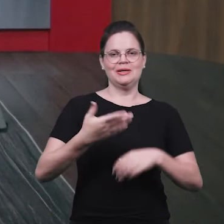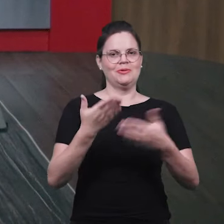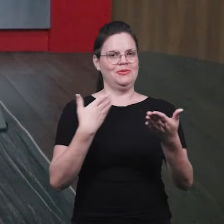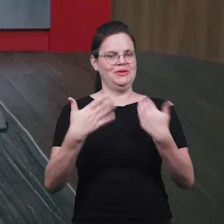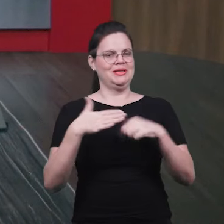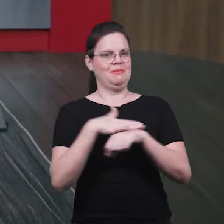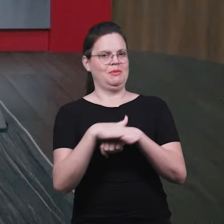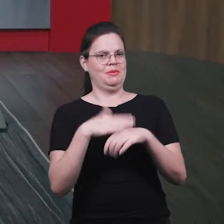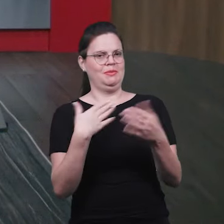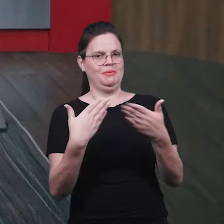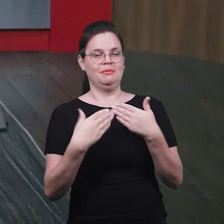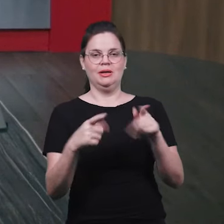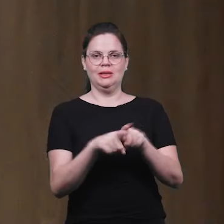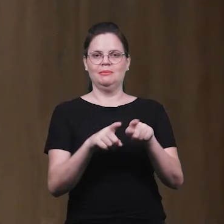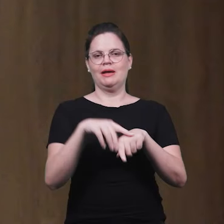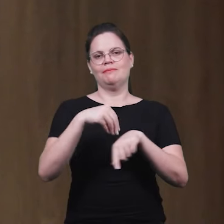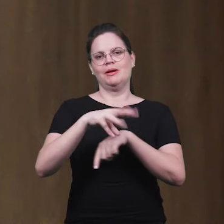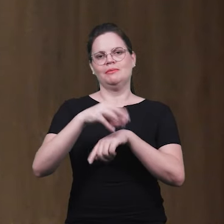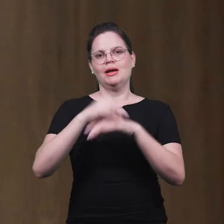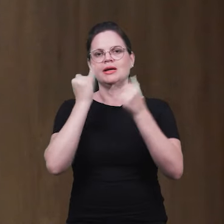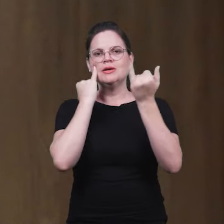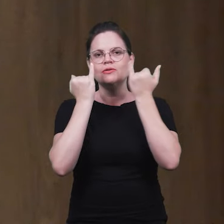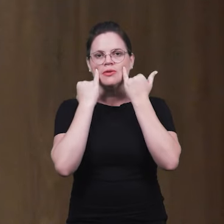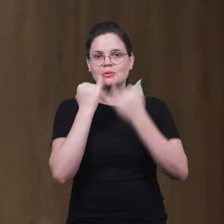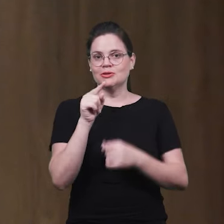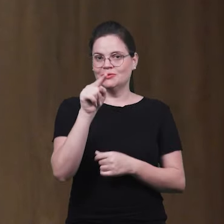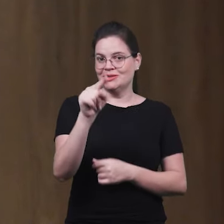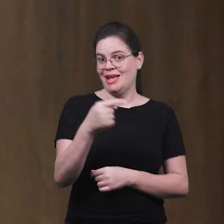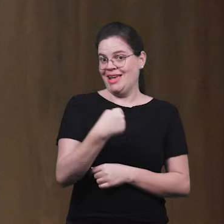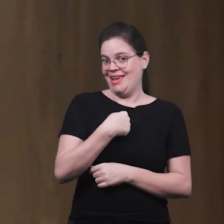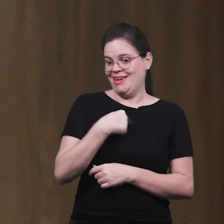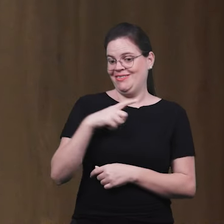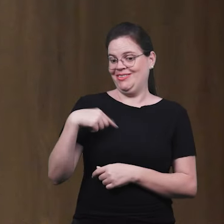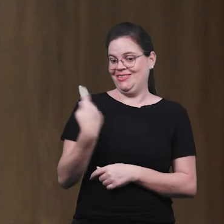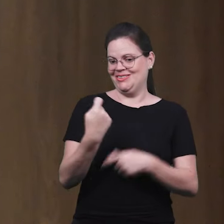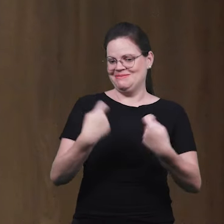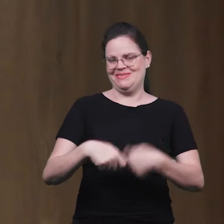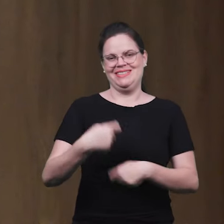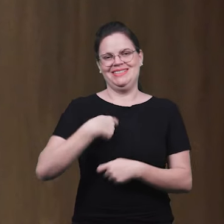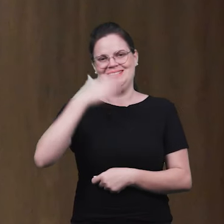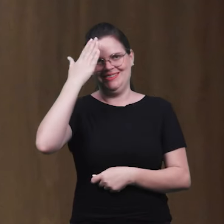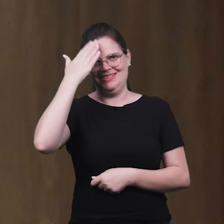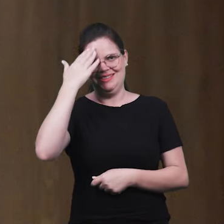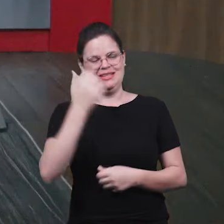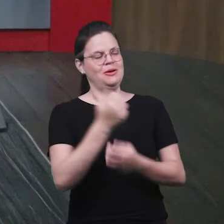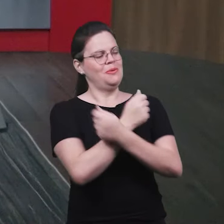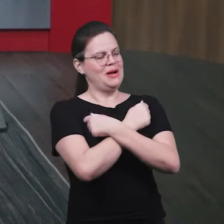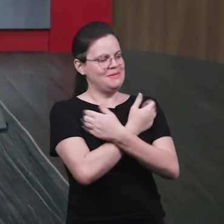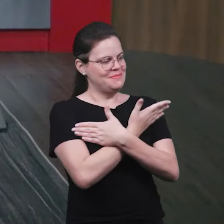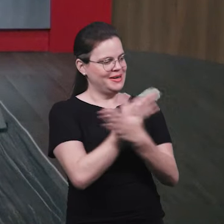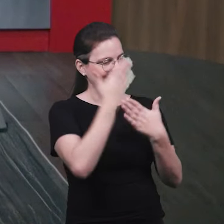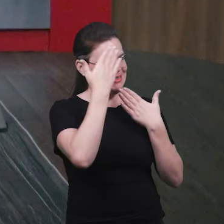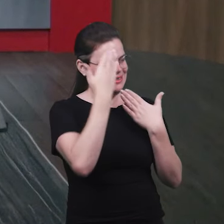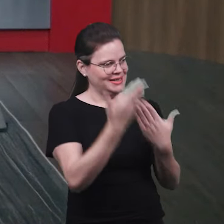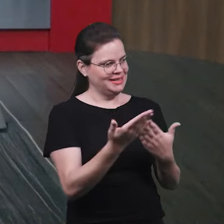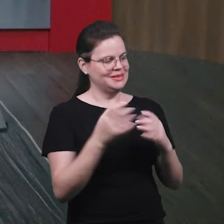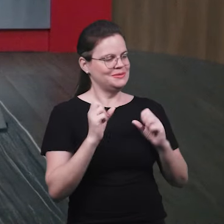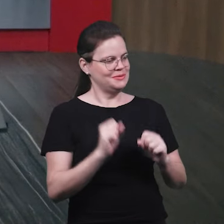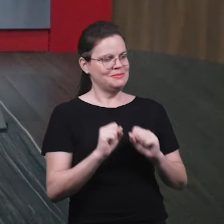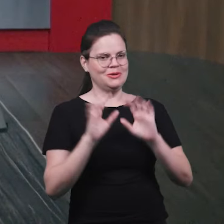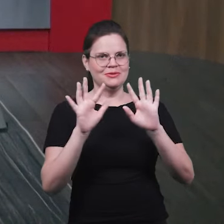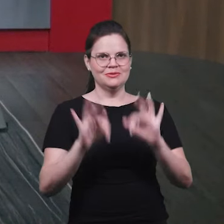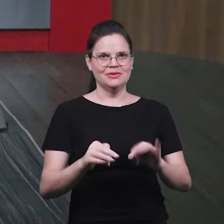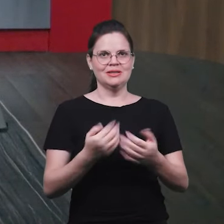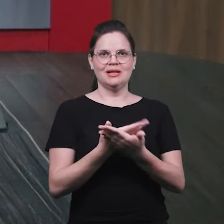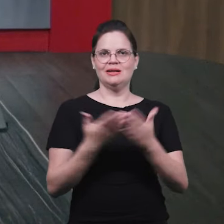de trazer informação para aquilo que você, eu, precisamos saber, não é verdade, Tiago? Um abraço, agradeço. Se quiser encerrar,